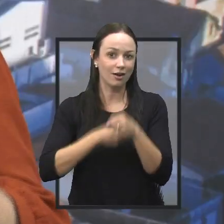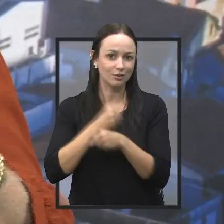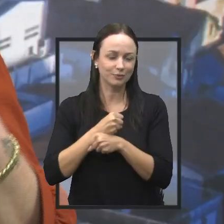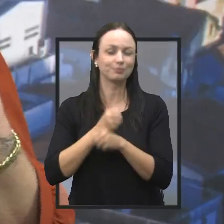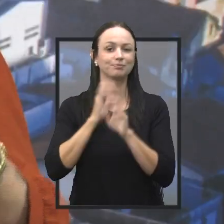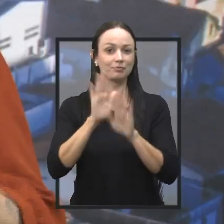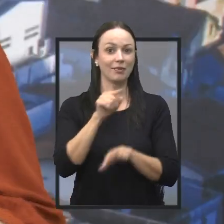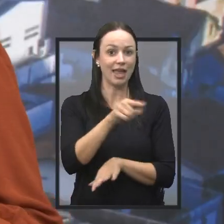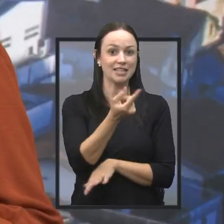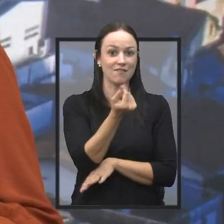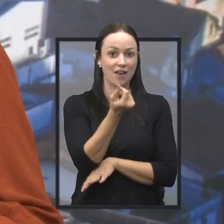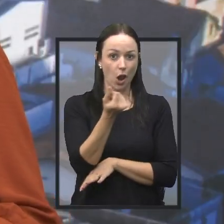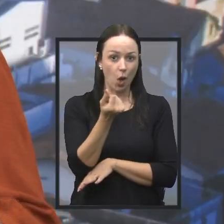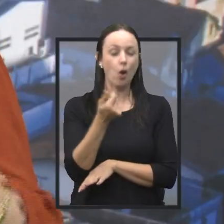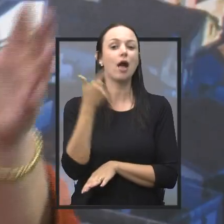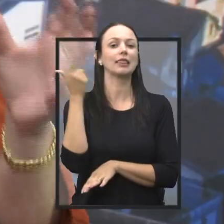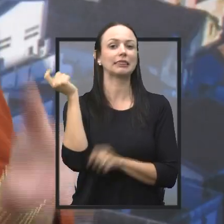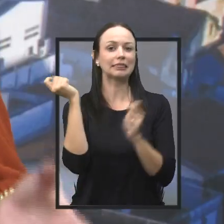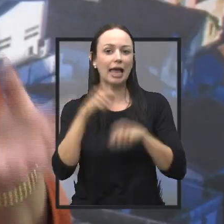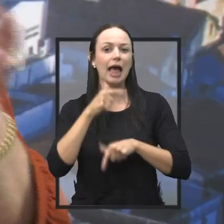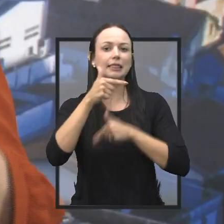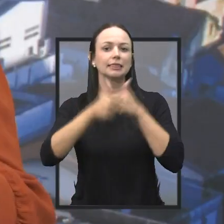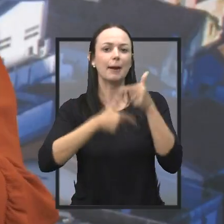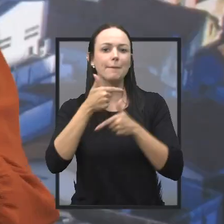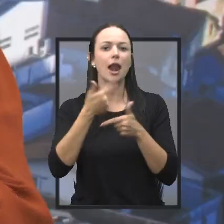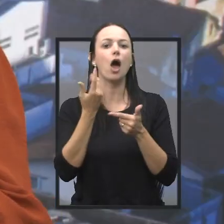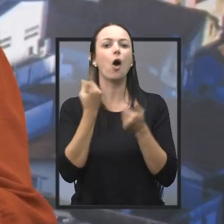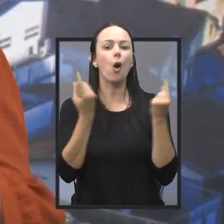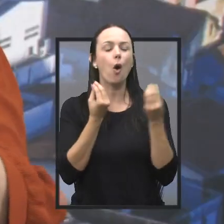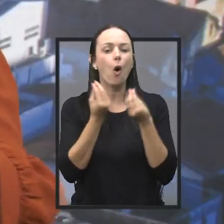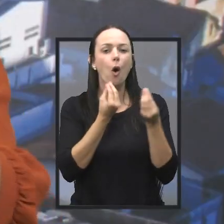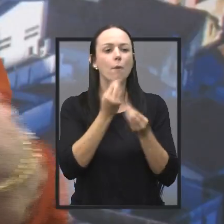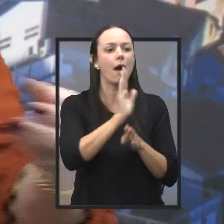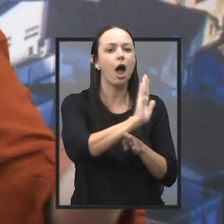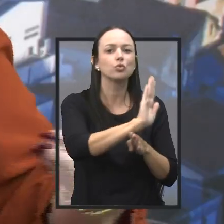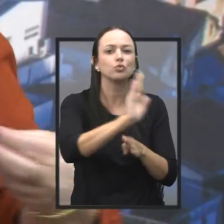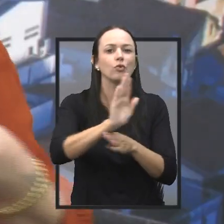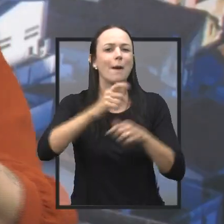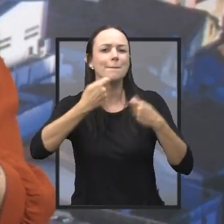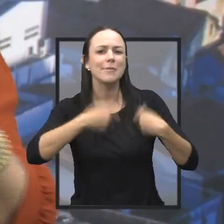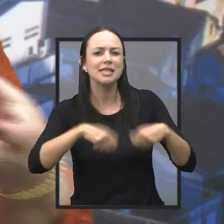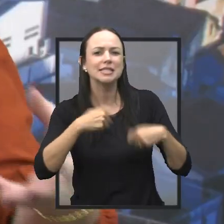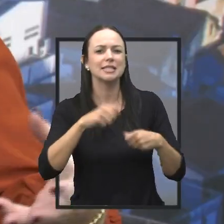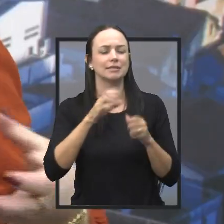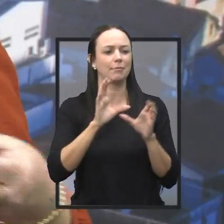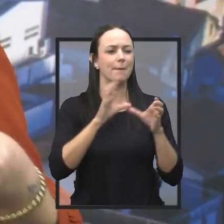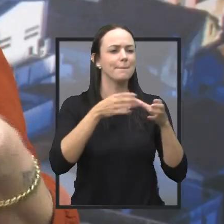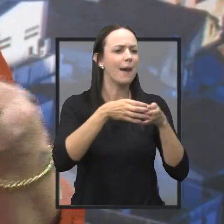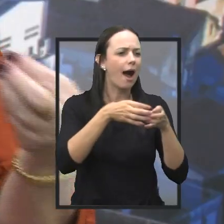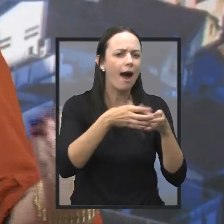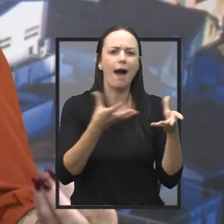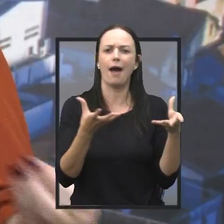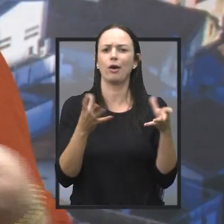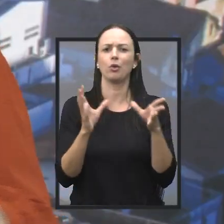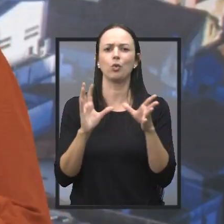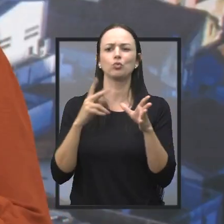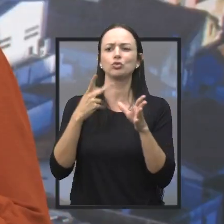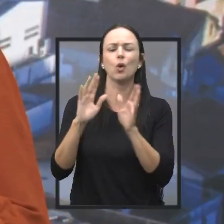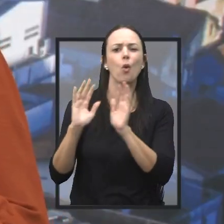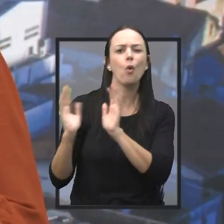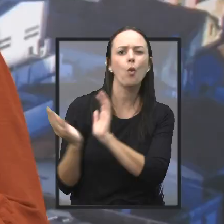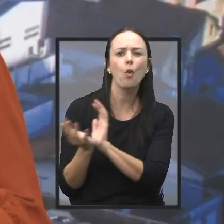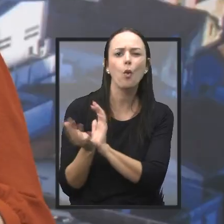vamos trabalhar com as necessidades que cada vereador enxerga nos nichos, nos bairros, no grupo que